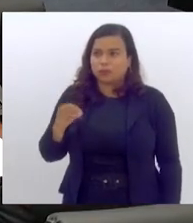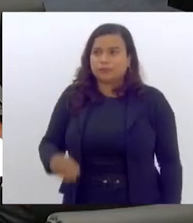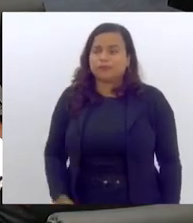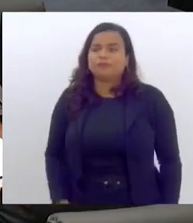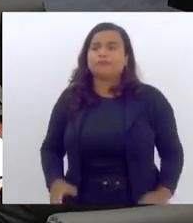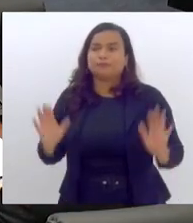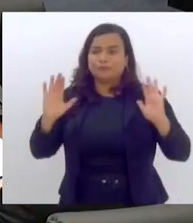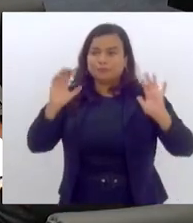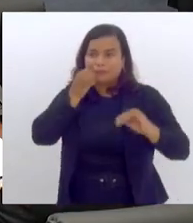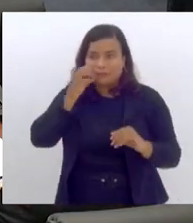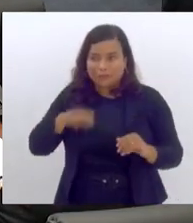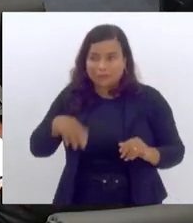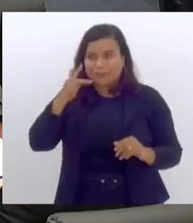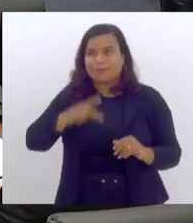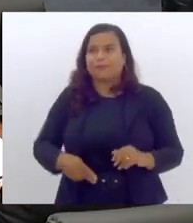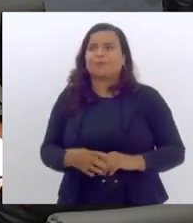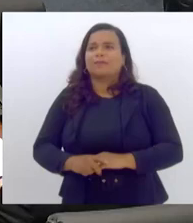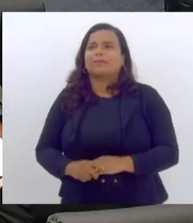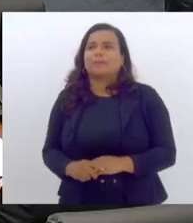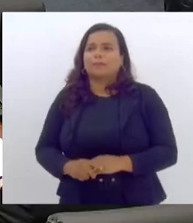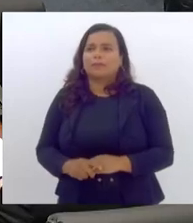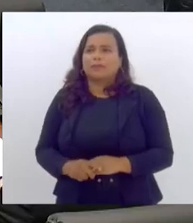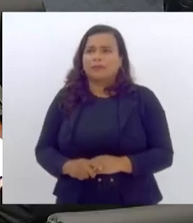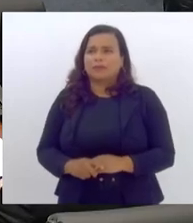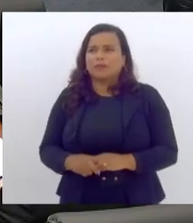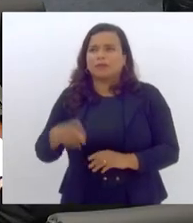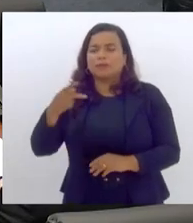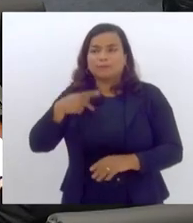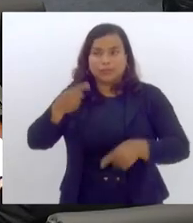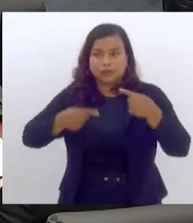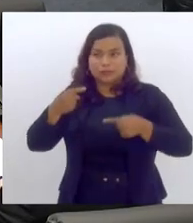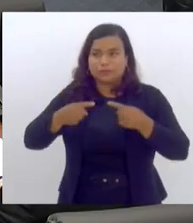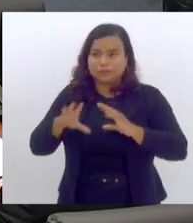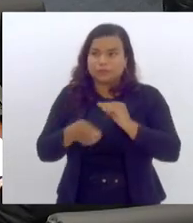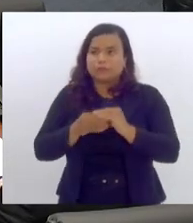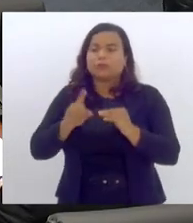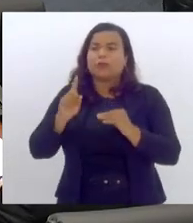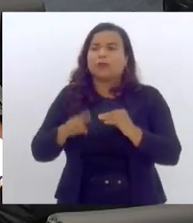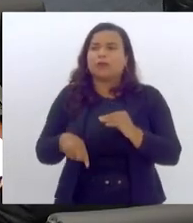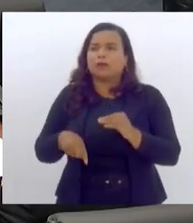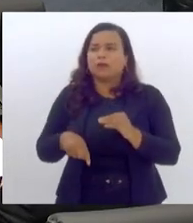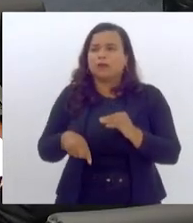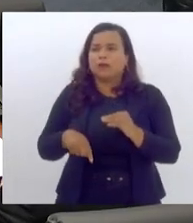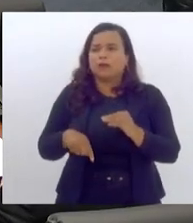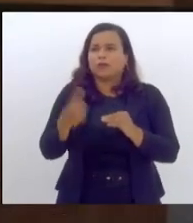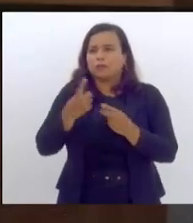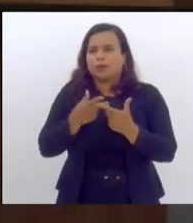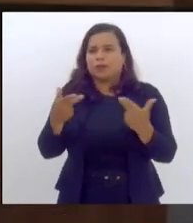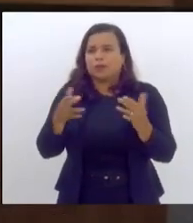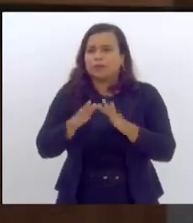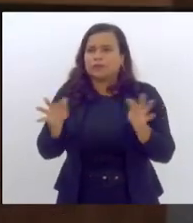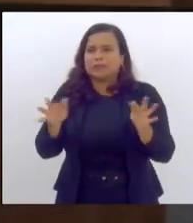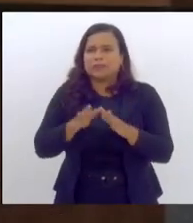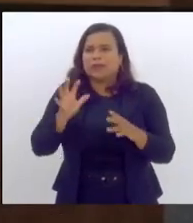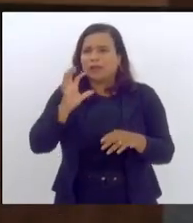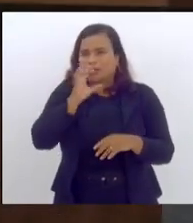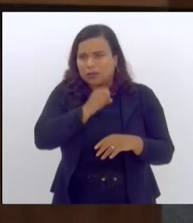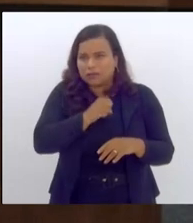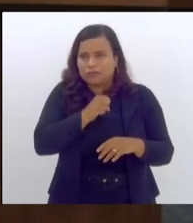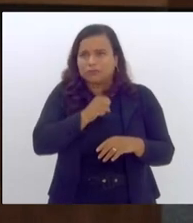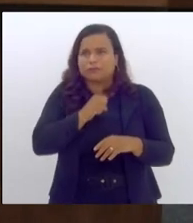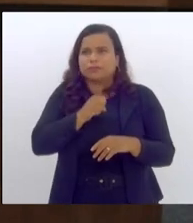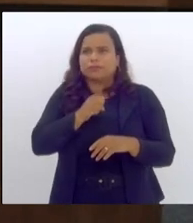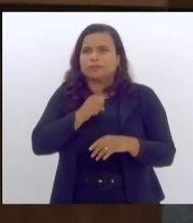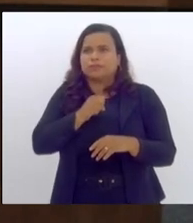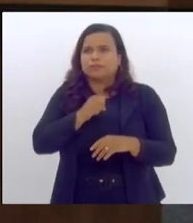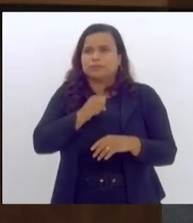Boa tarde, presidenta. Minha observação aqui vai ser algo mais rápido. Eu preciso,